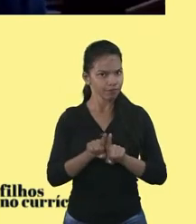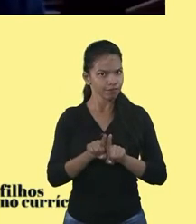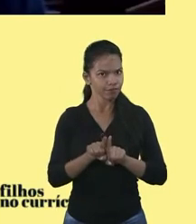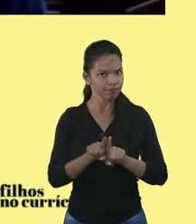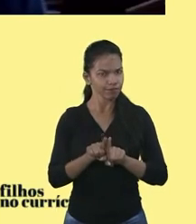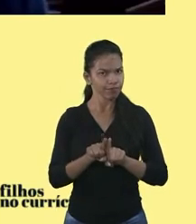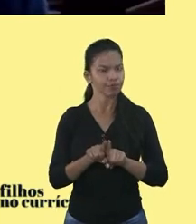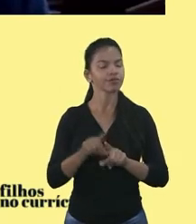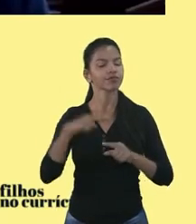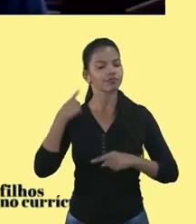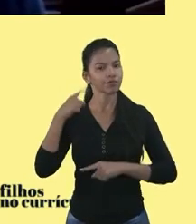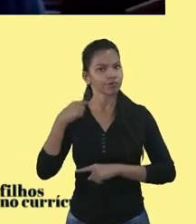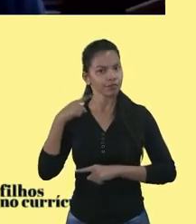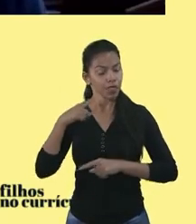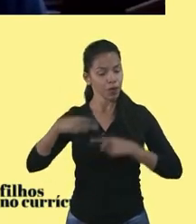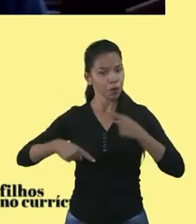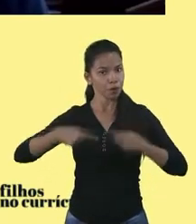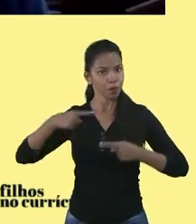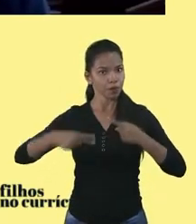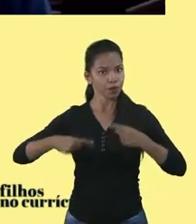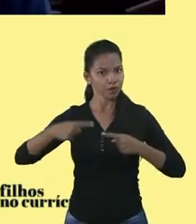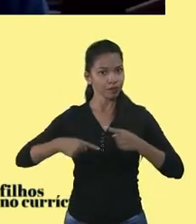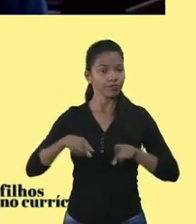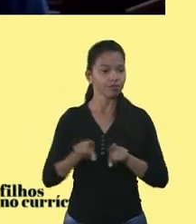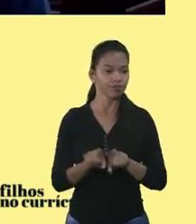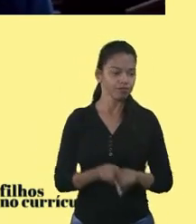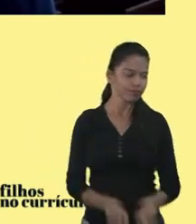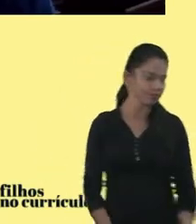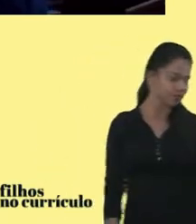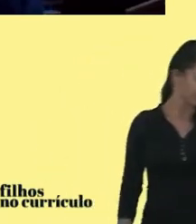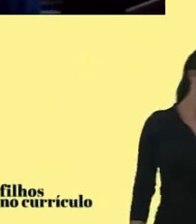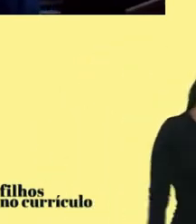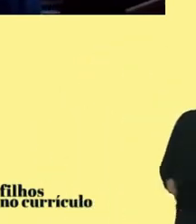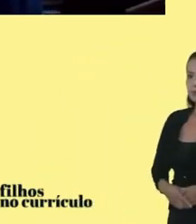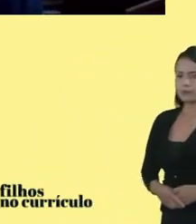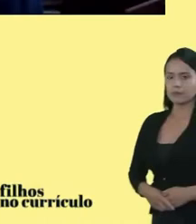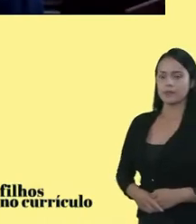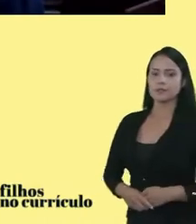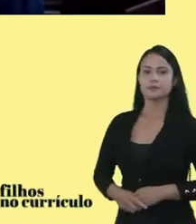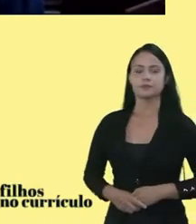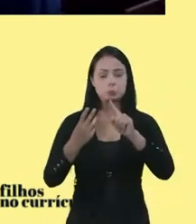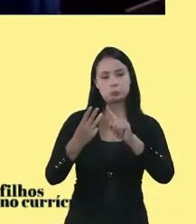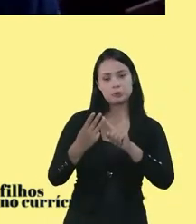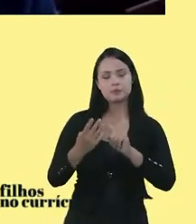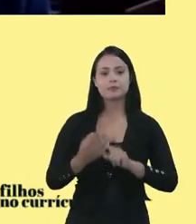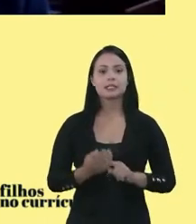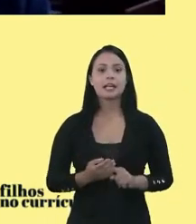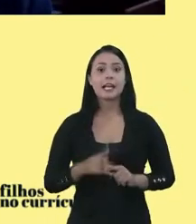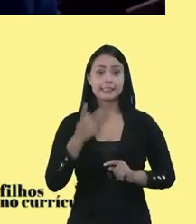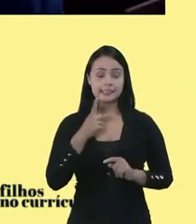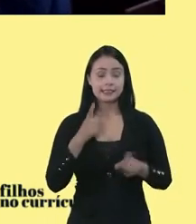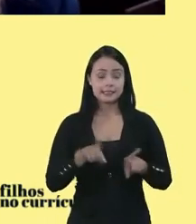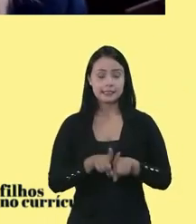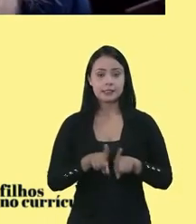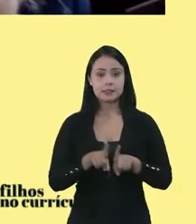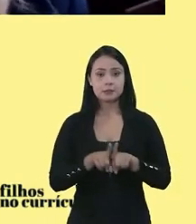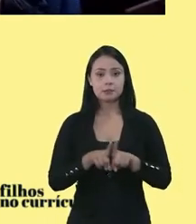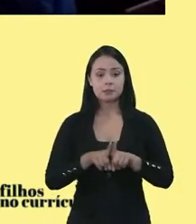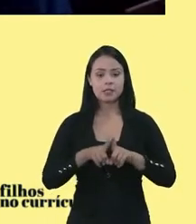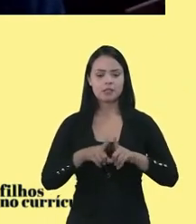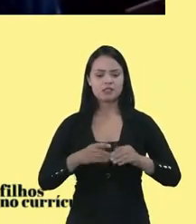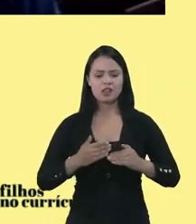também passou a frequentar, os meios científicos, intelectuais e artísticos. A trajetória dessas